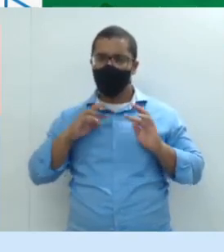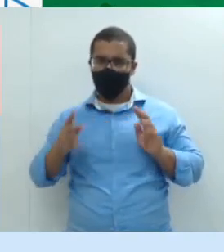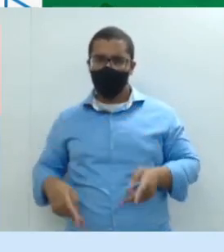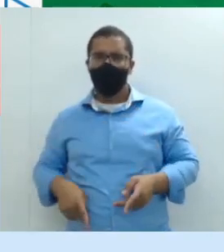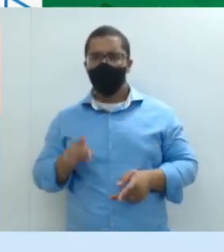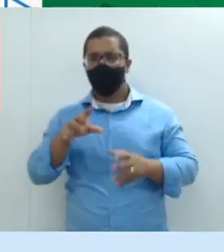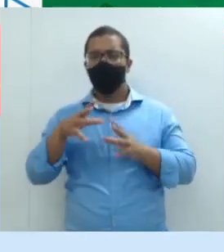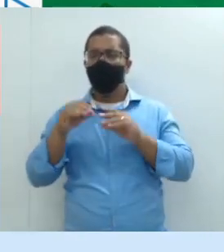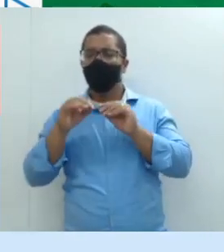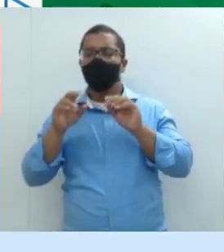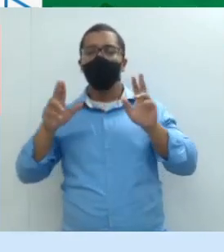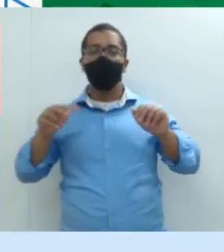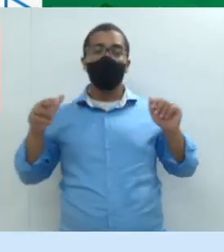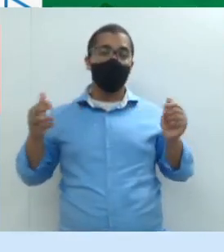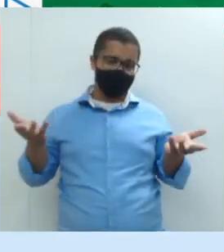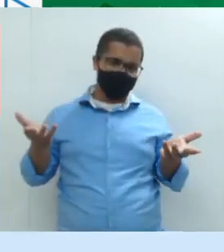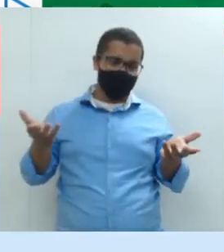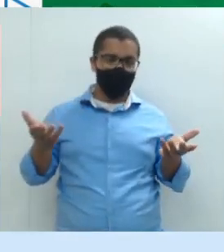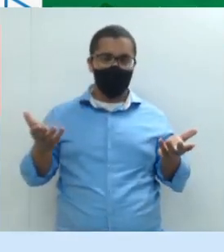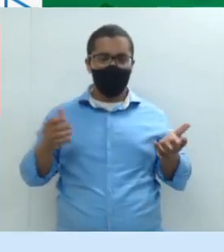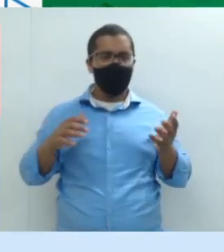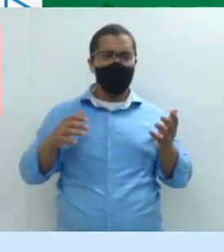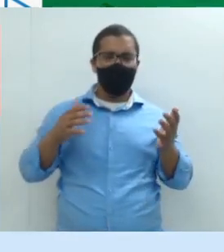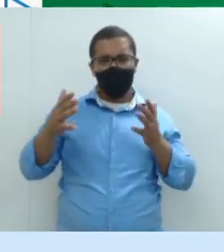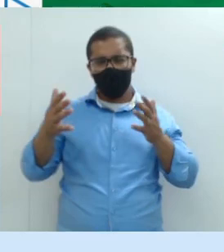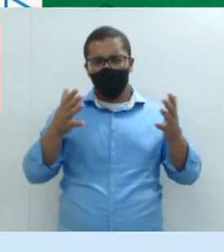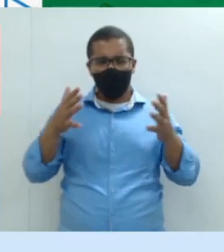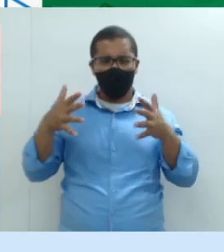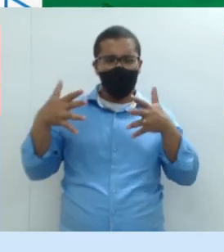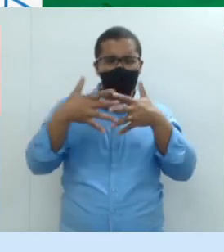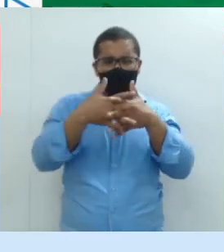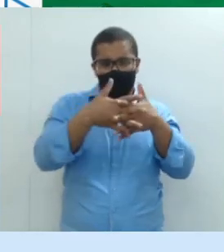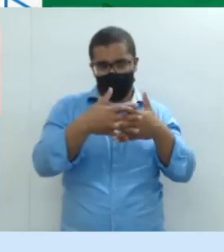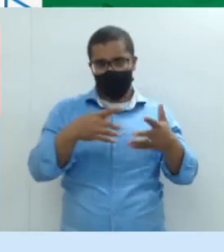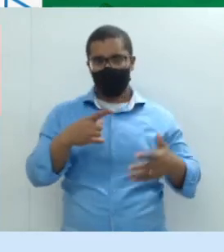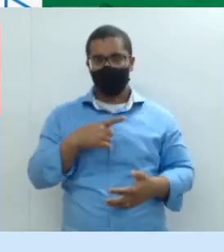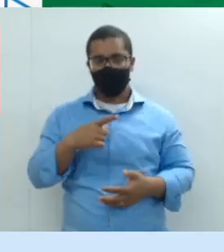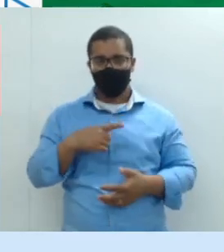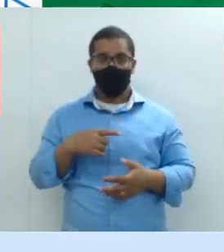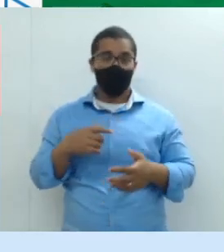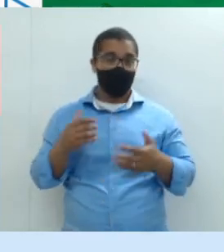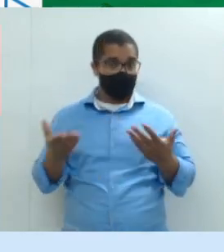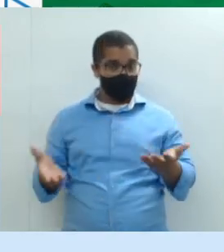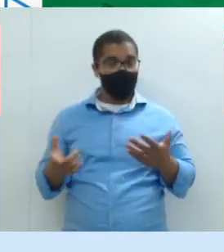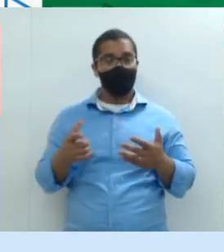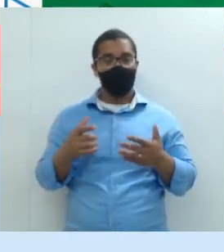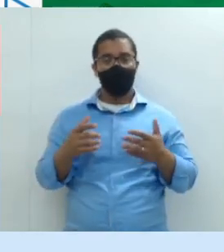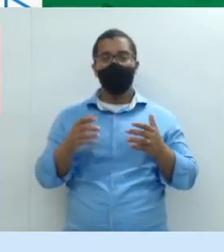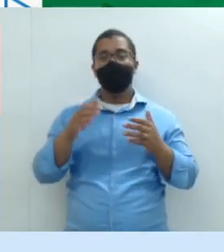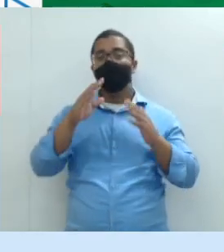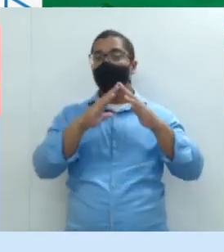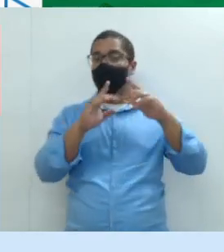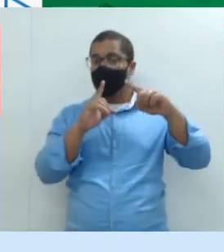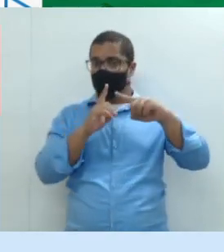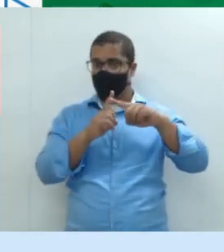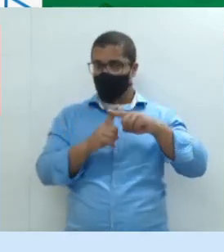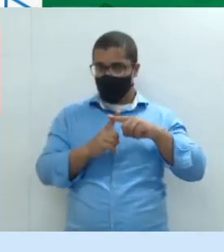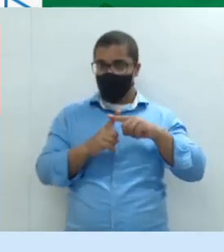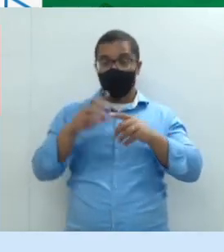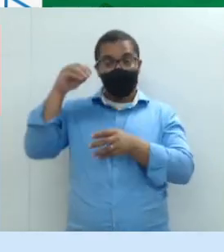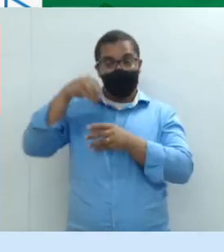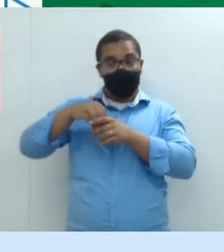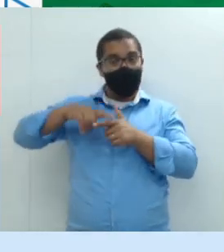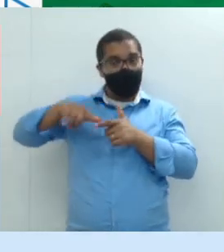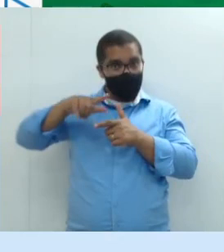foi espírito. Ou seja, vai havendo um questionamento muito forte aqui e ali. Então, ao passo que a igreja vai tendo problemas